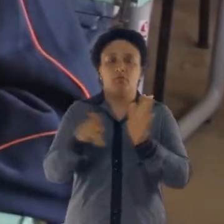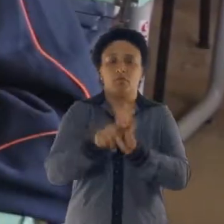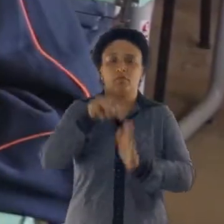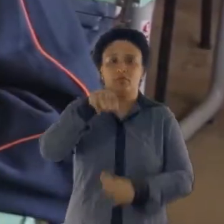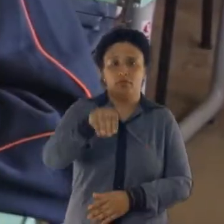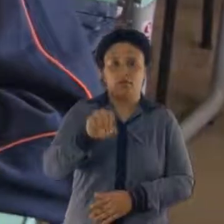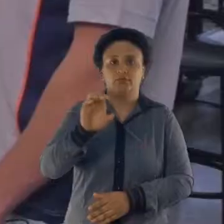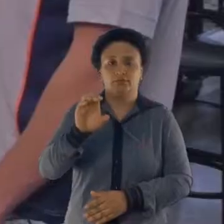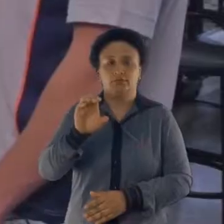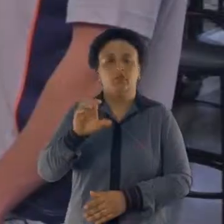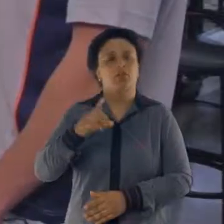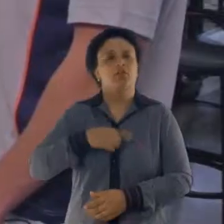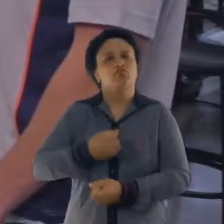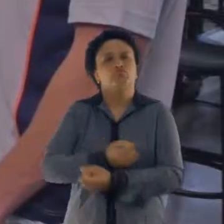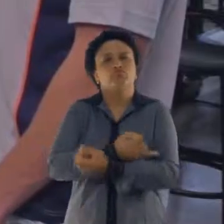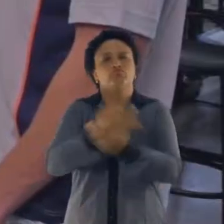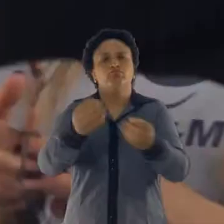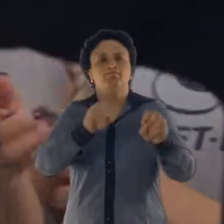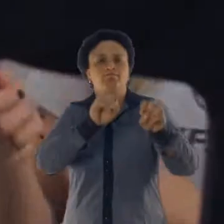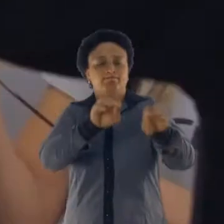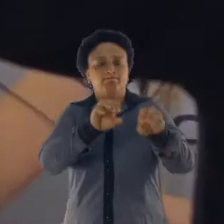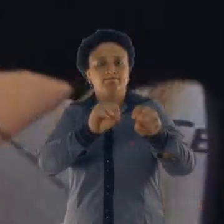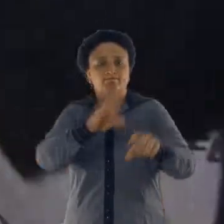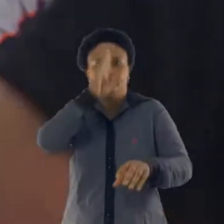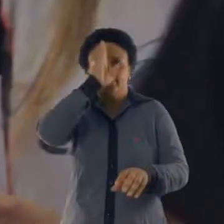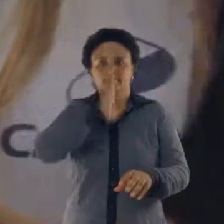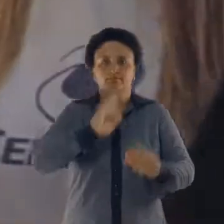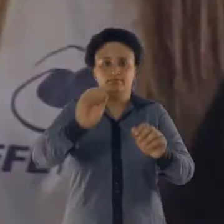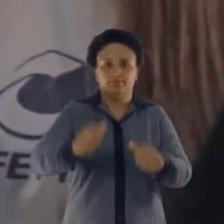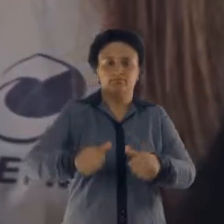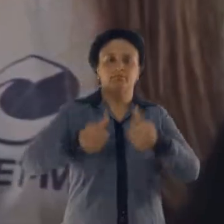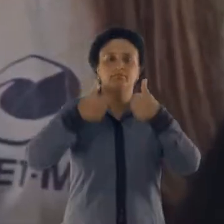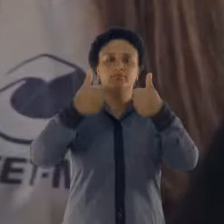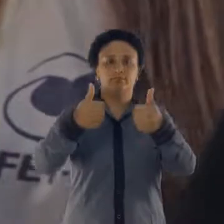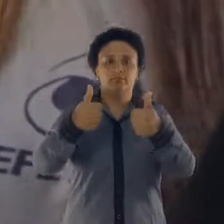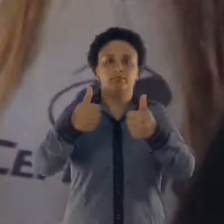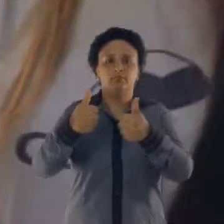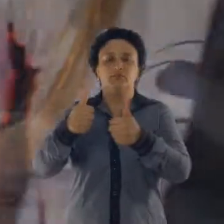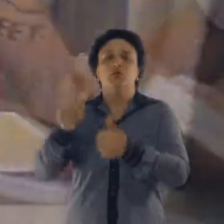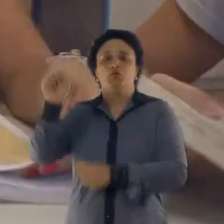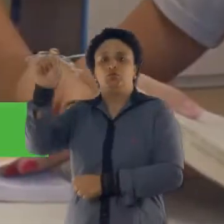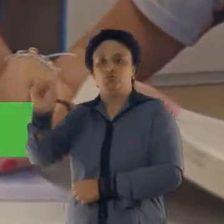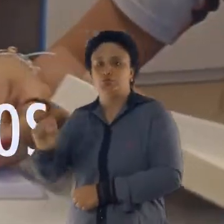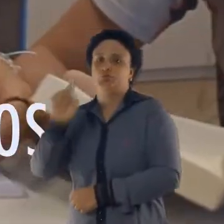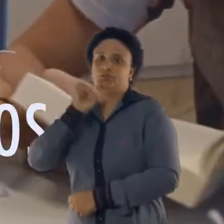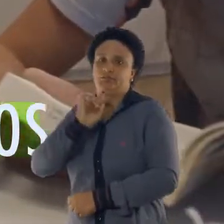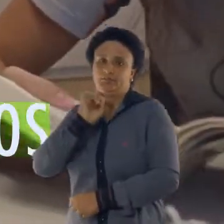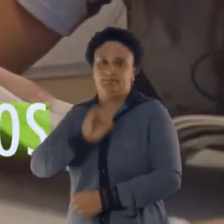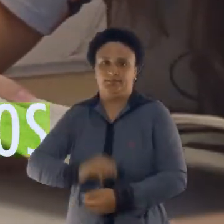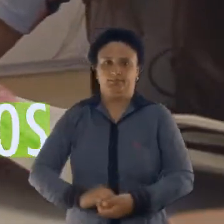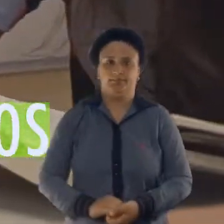Ministério da Educação, a fim de disseminar o ensino gratuito e de qualidade pelo interior do estado.